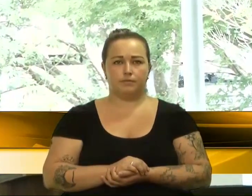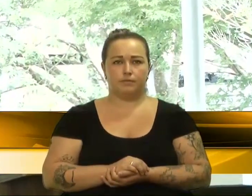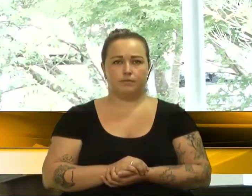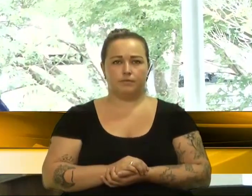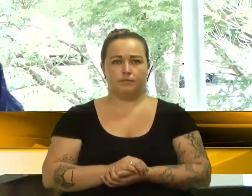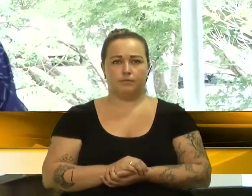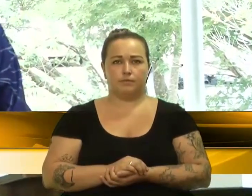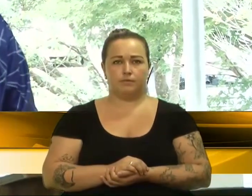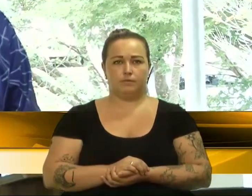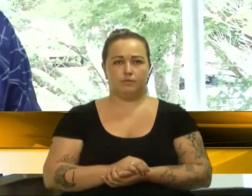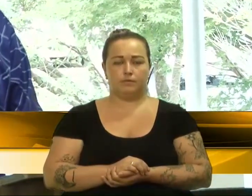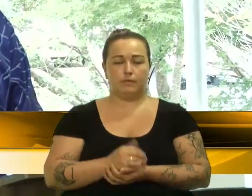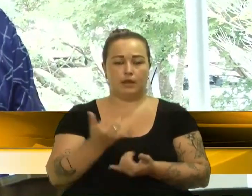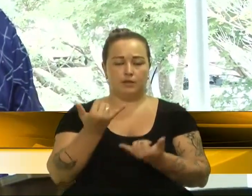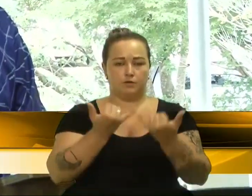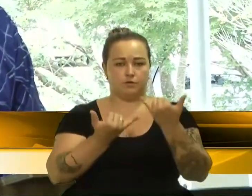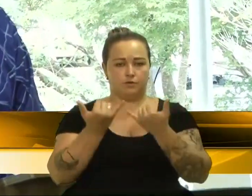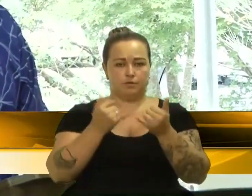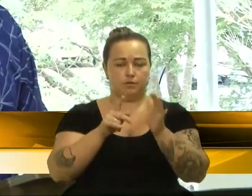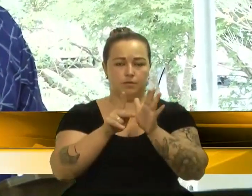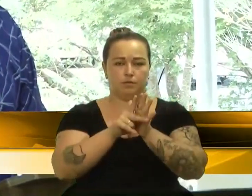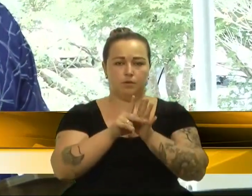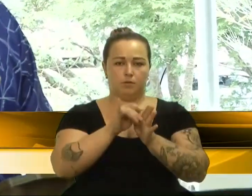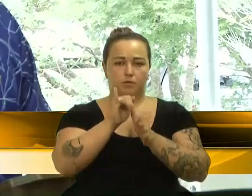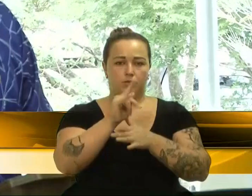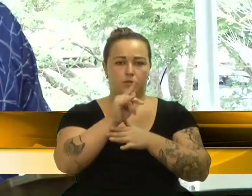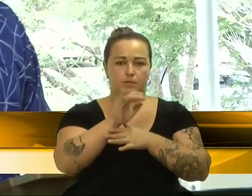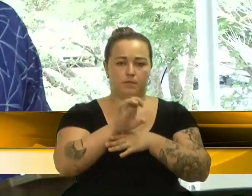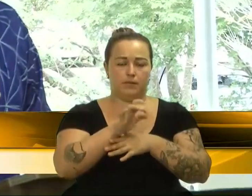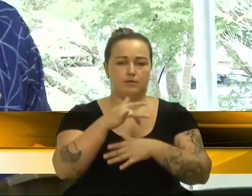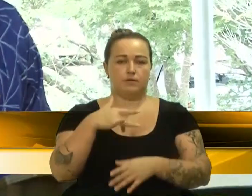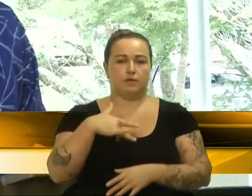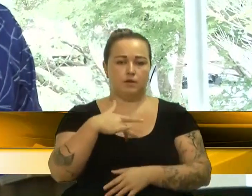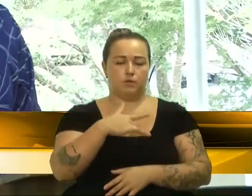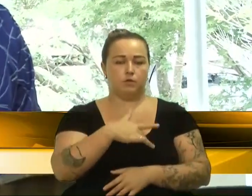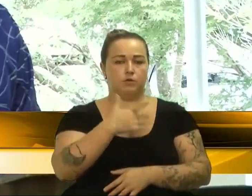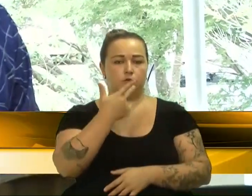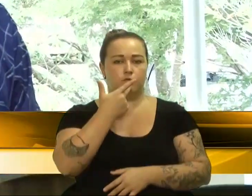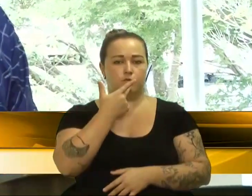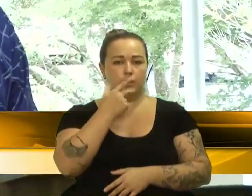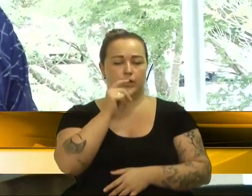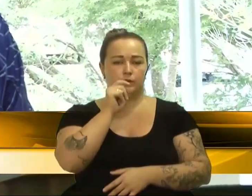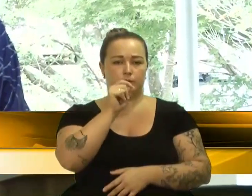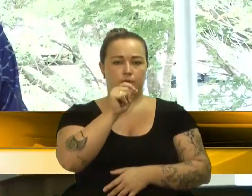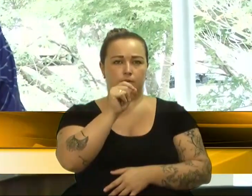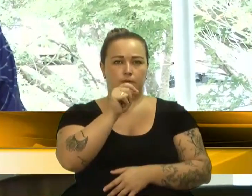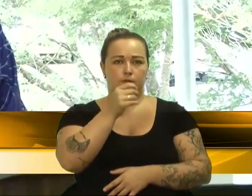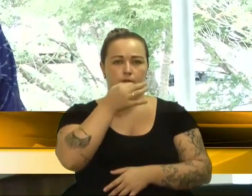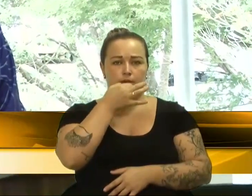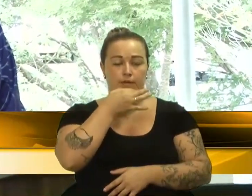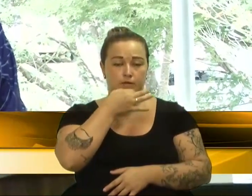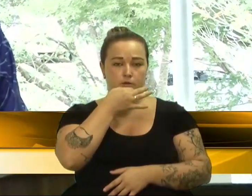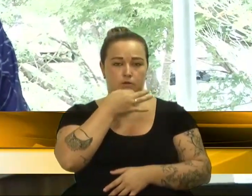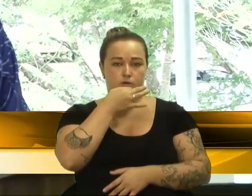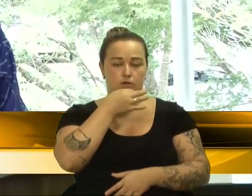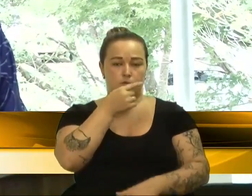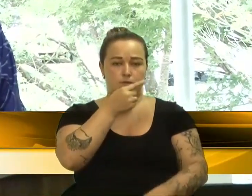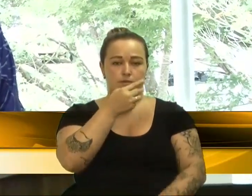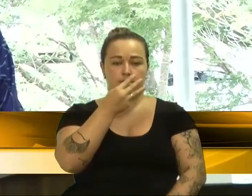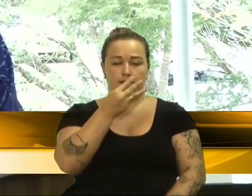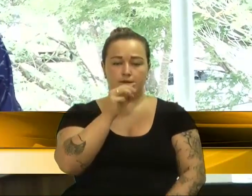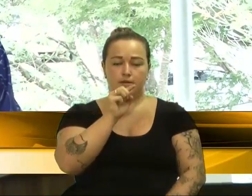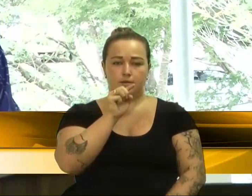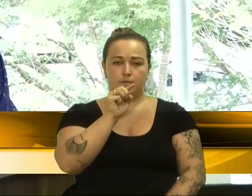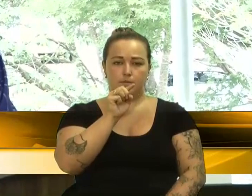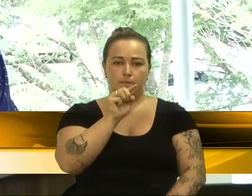E dados do IP Saúde, colegas vereadores, atualmente, em Caxias do Sul são